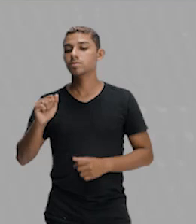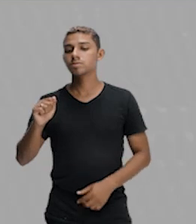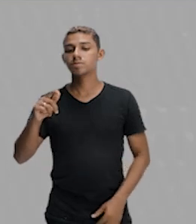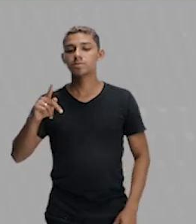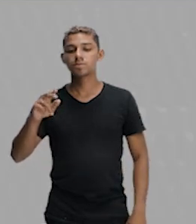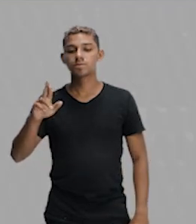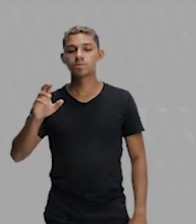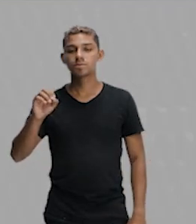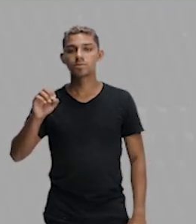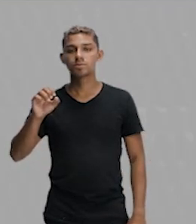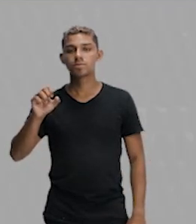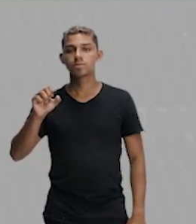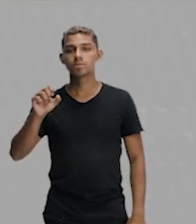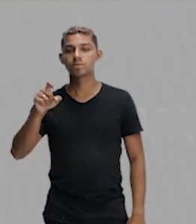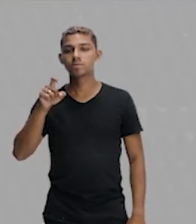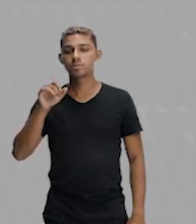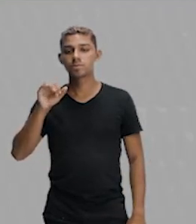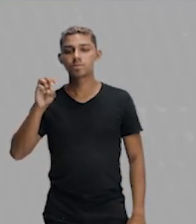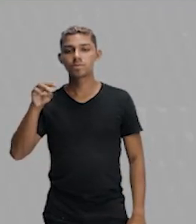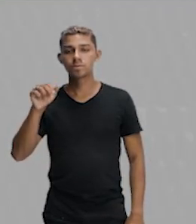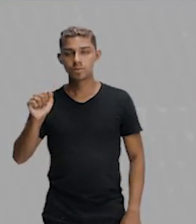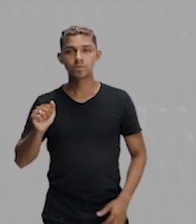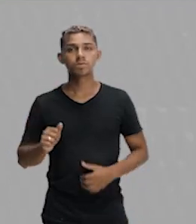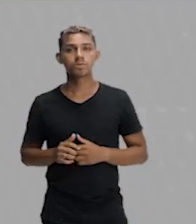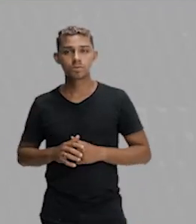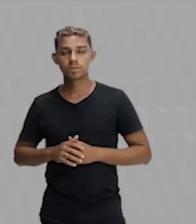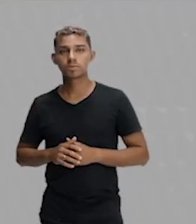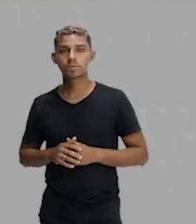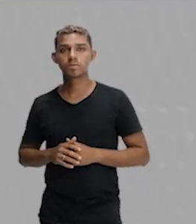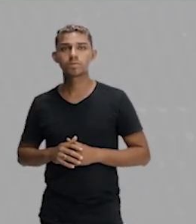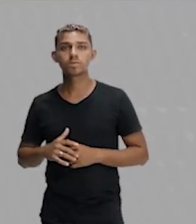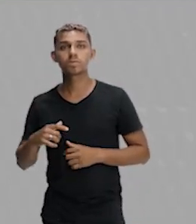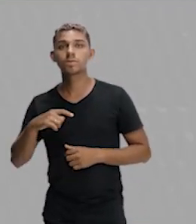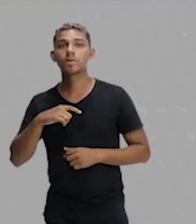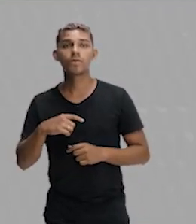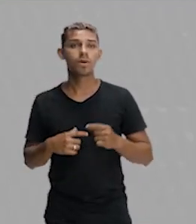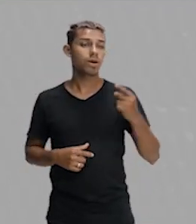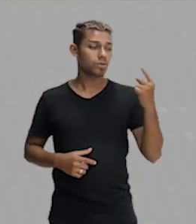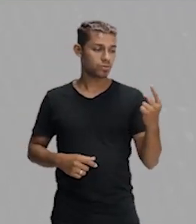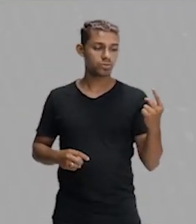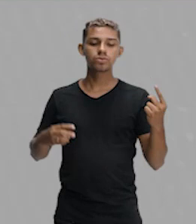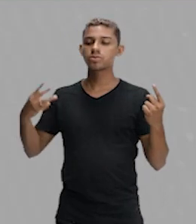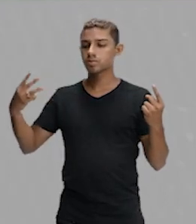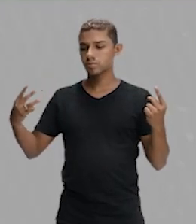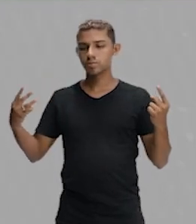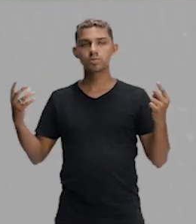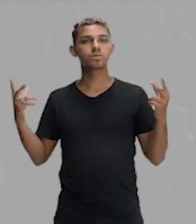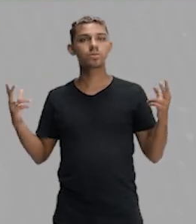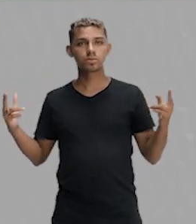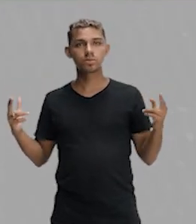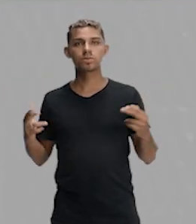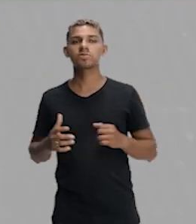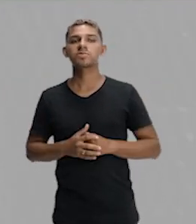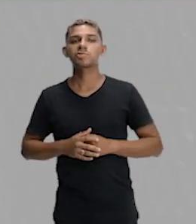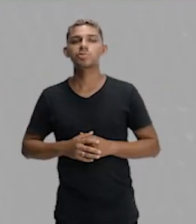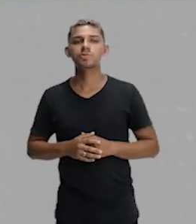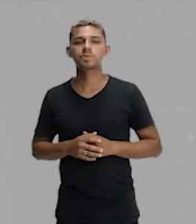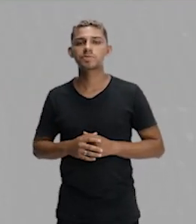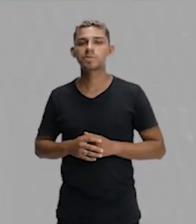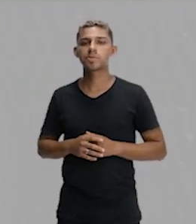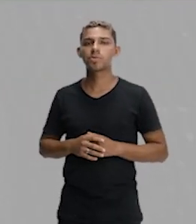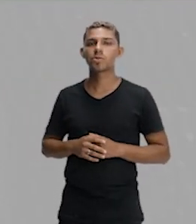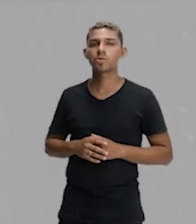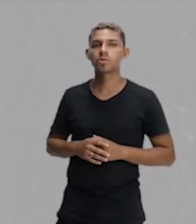lá. O que eu fizer para 1, vai valer para 3. Então, qual é o campo resultante